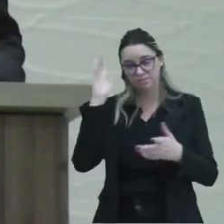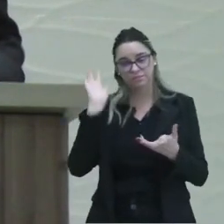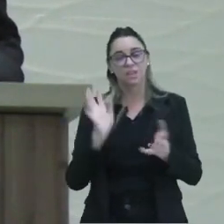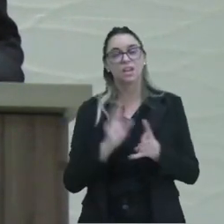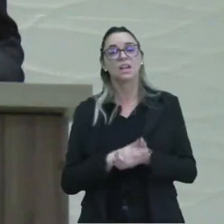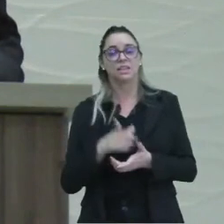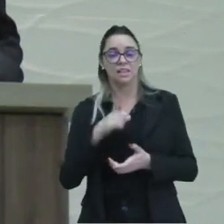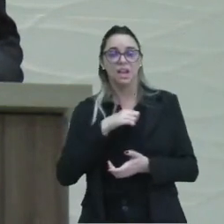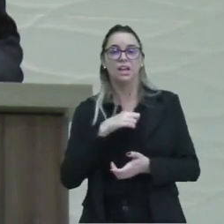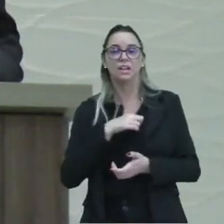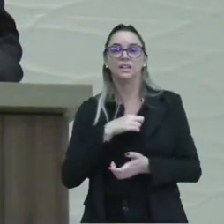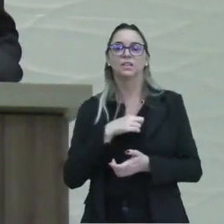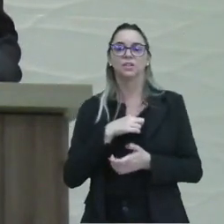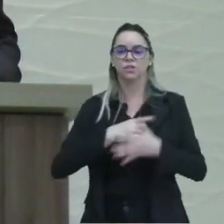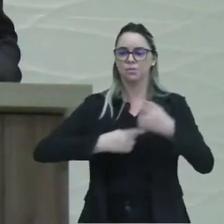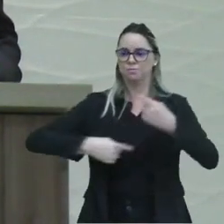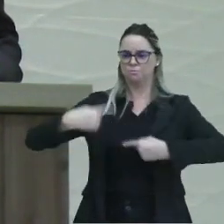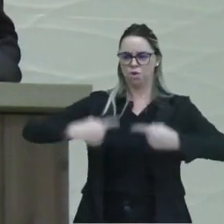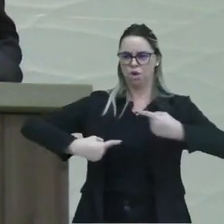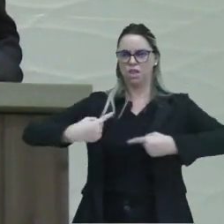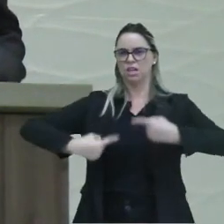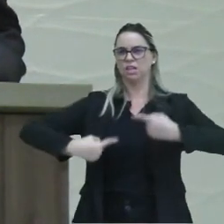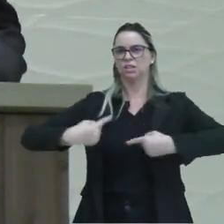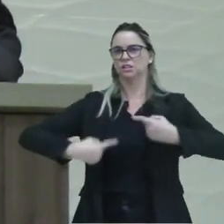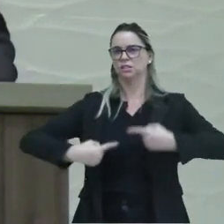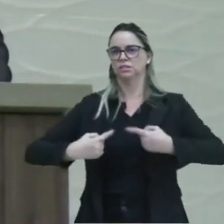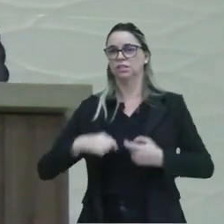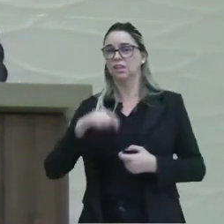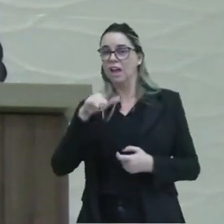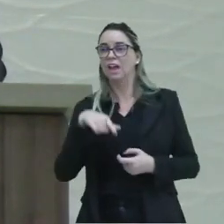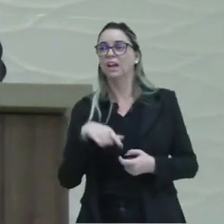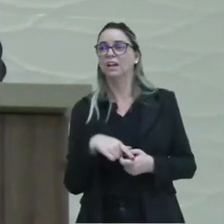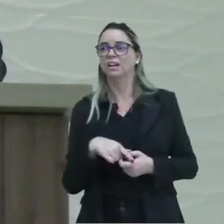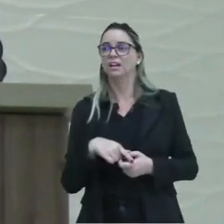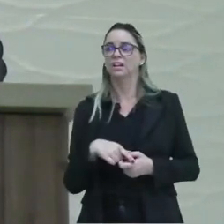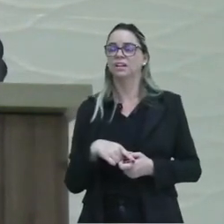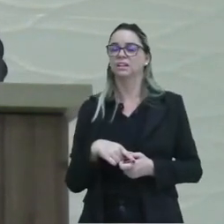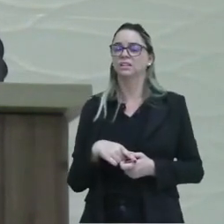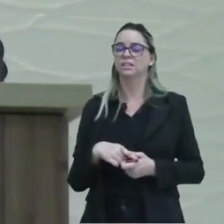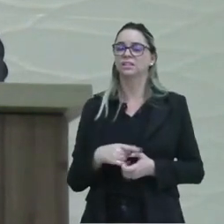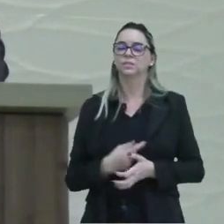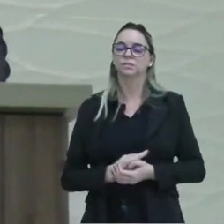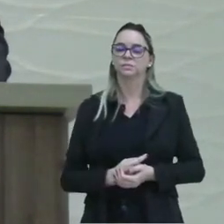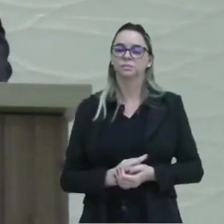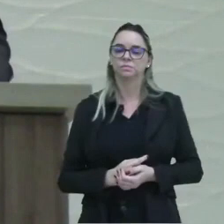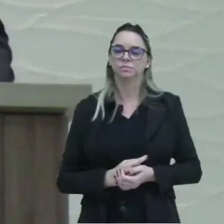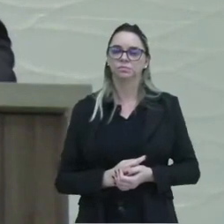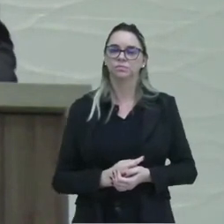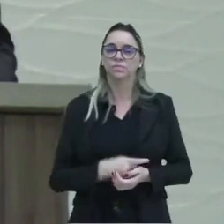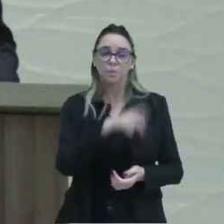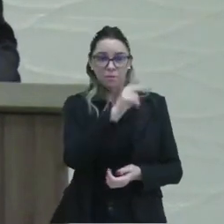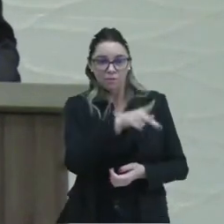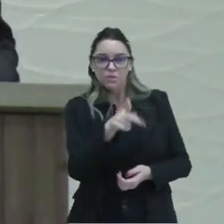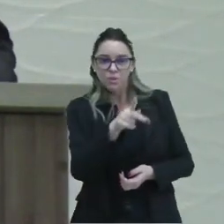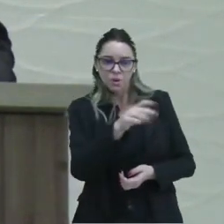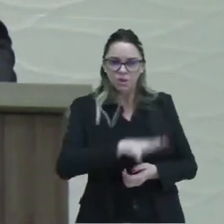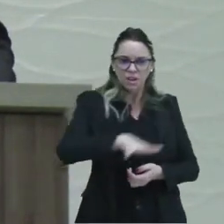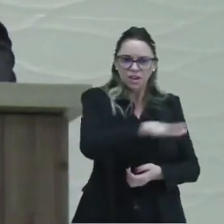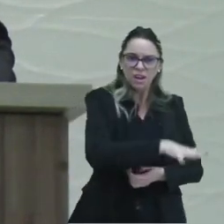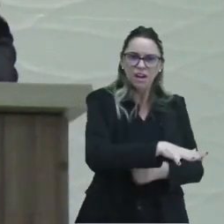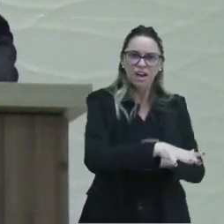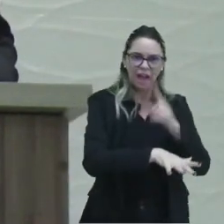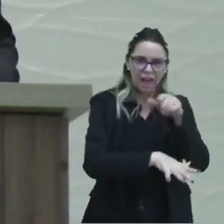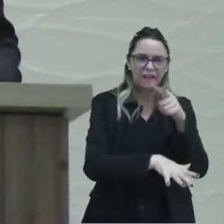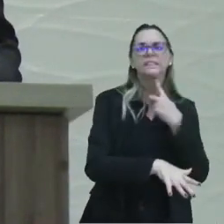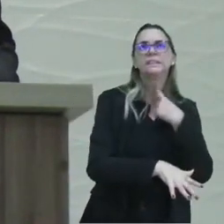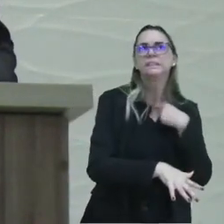existe uma politização dessa questão. Não é todo professor que só está interessado